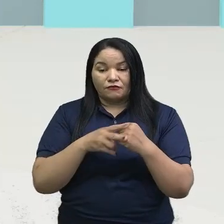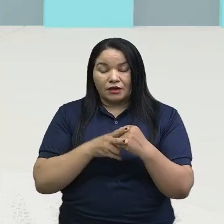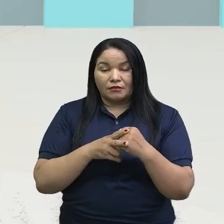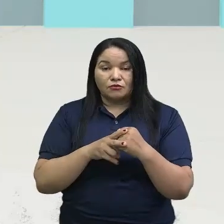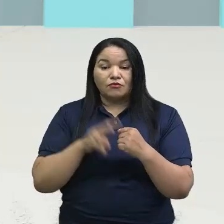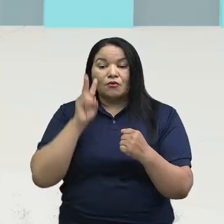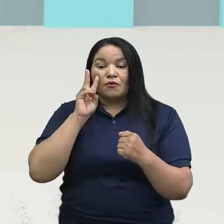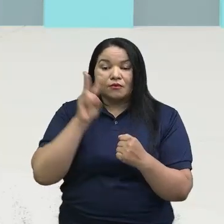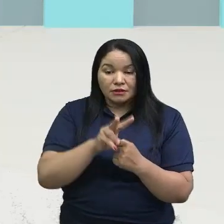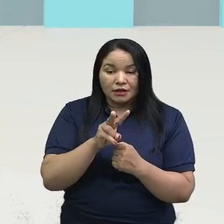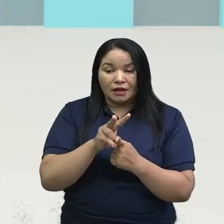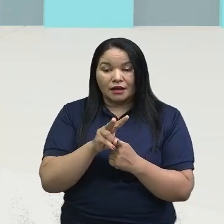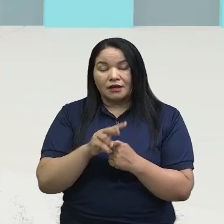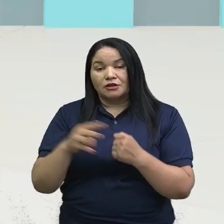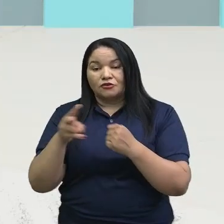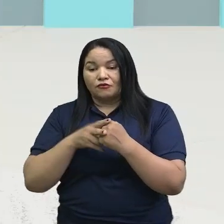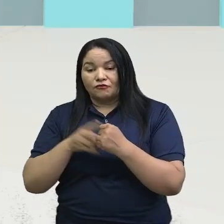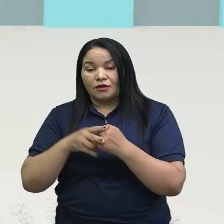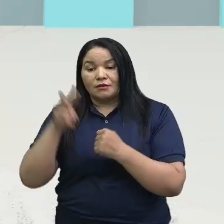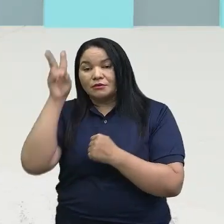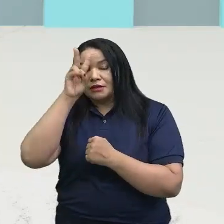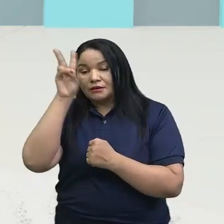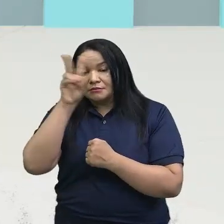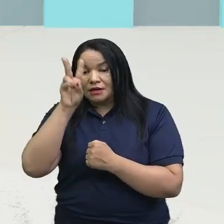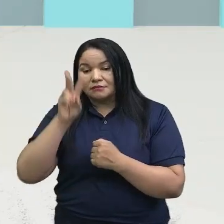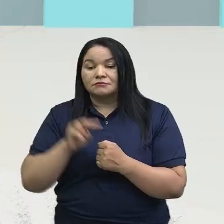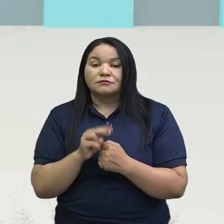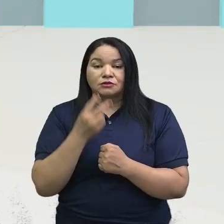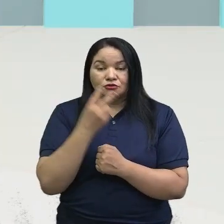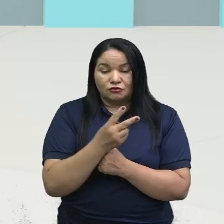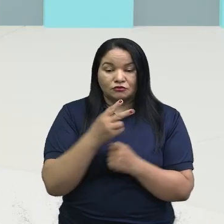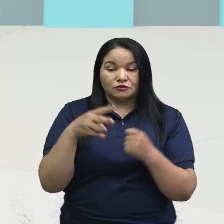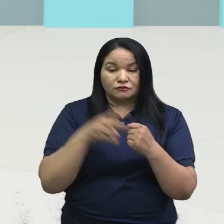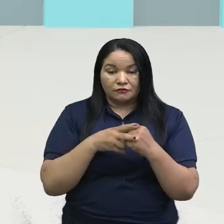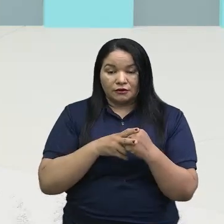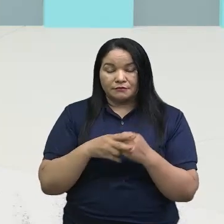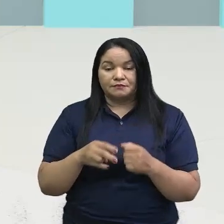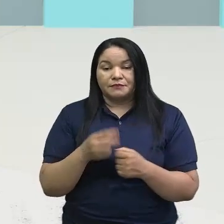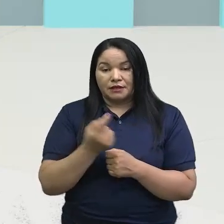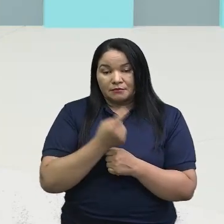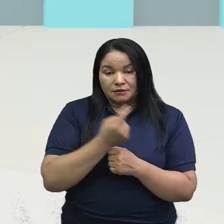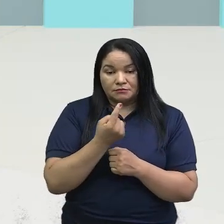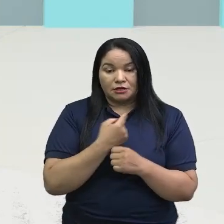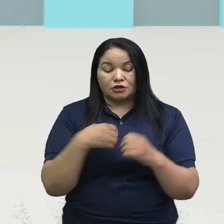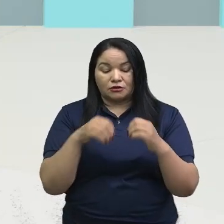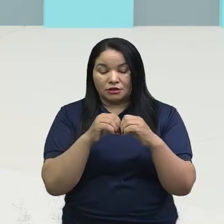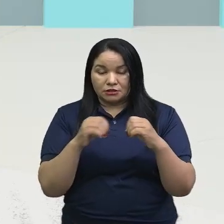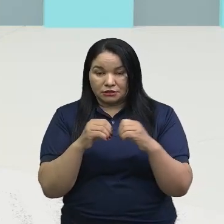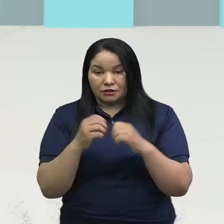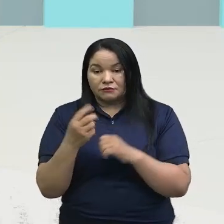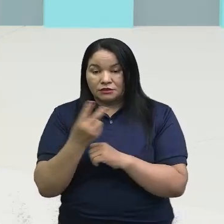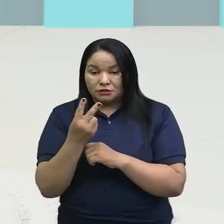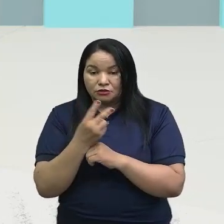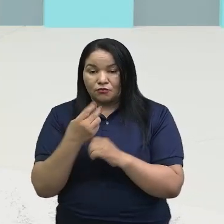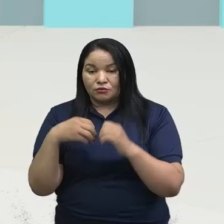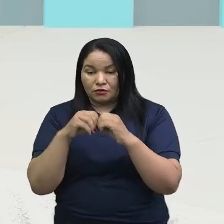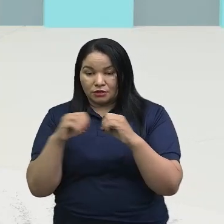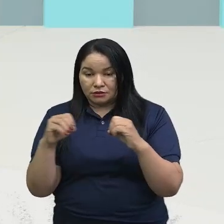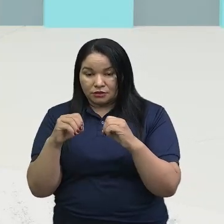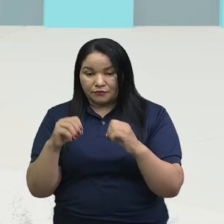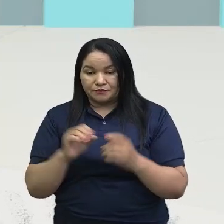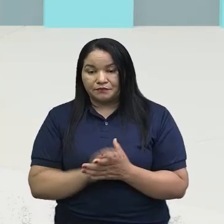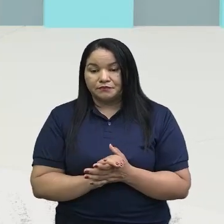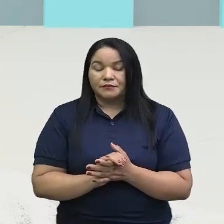verbo lembrar são verbos. Então, significa que nós temos a primeira oração e a segunda oração.